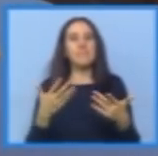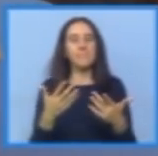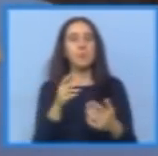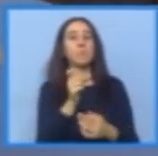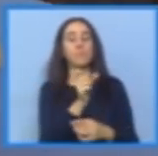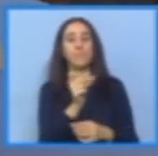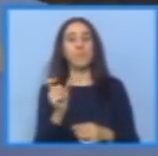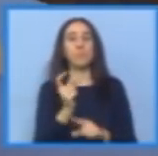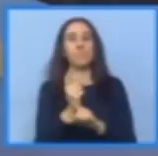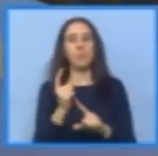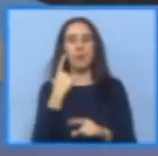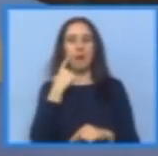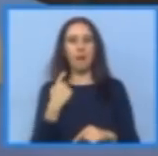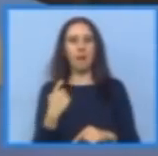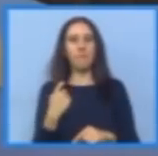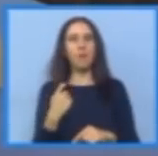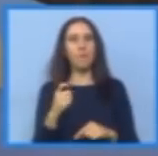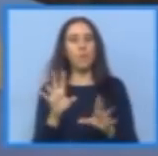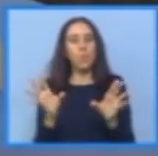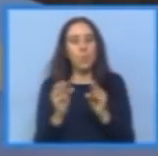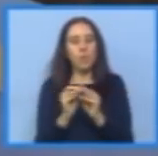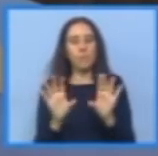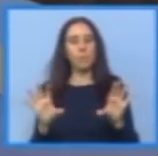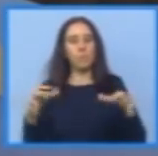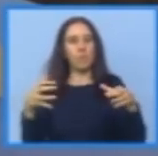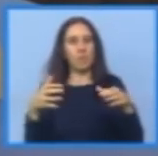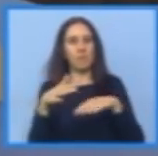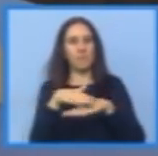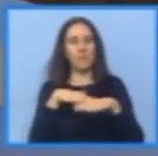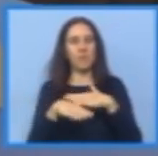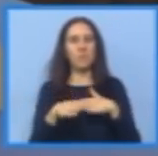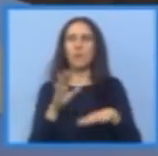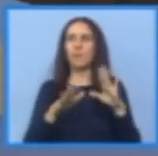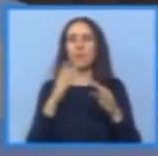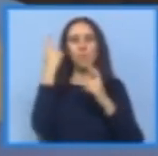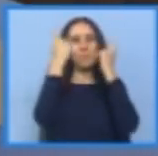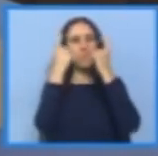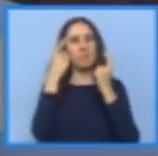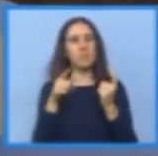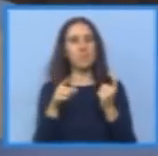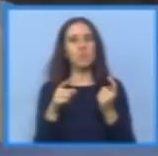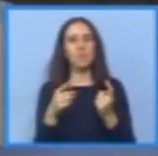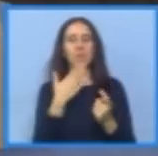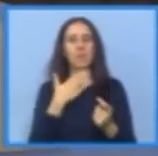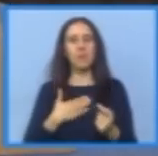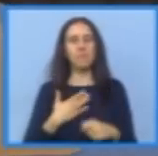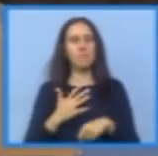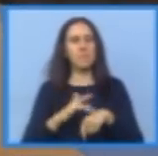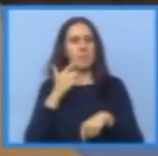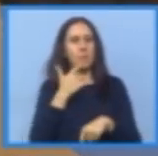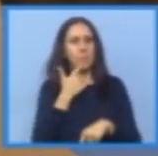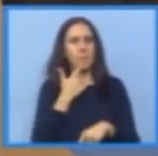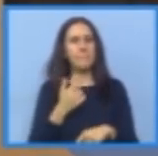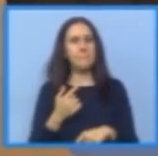nota-se que foi um compêndio feito por uma comunidade que... E eu às vezes penso nisso e fico bastante sensibilizado.